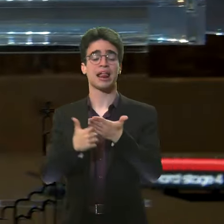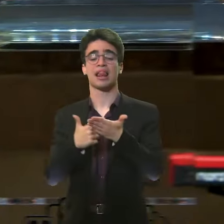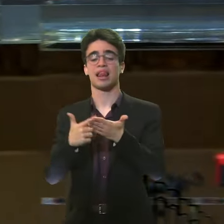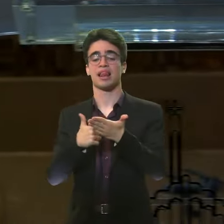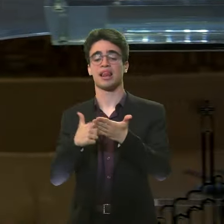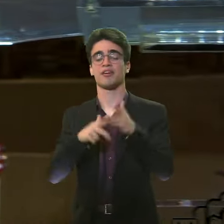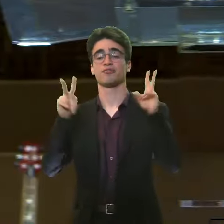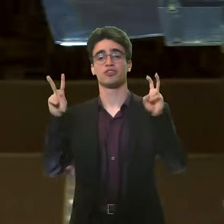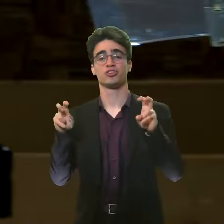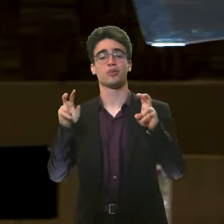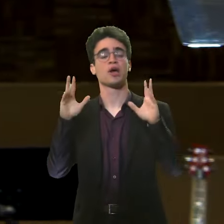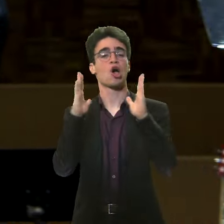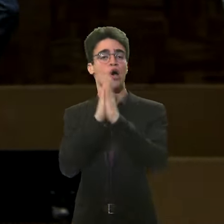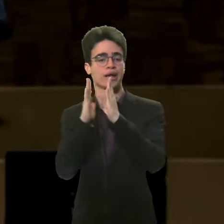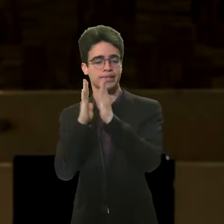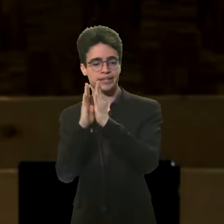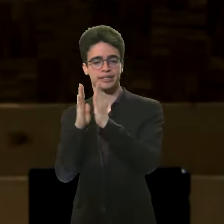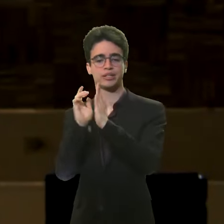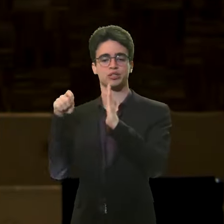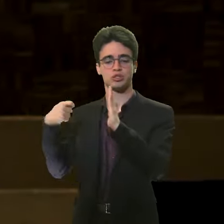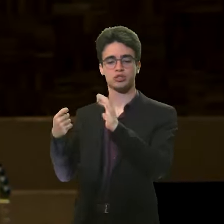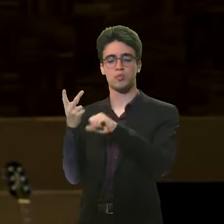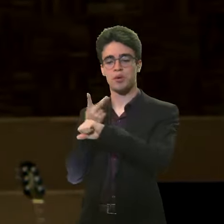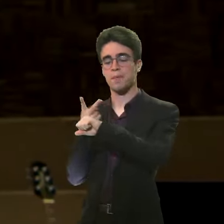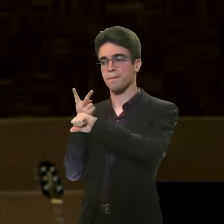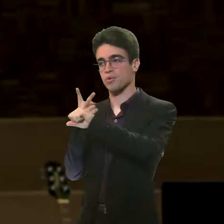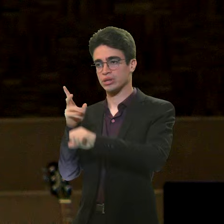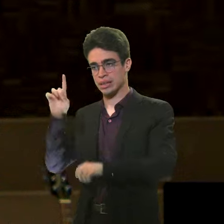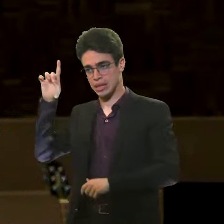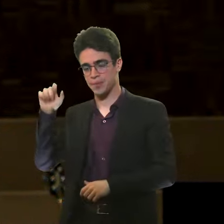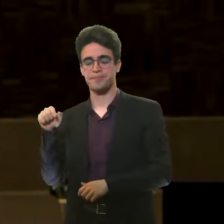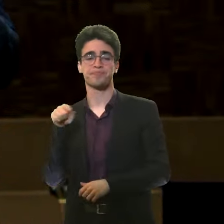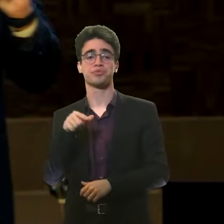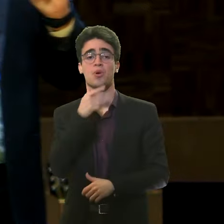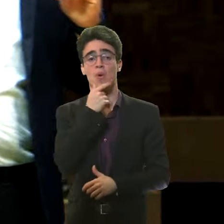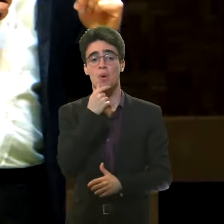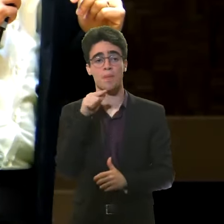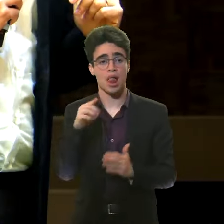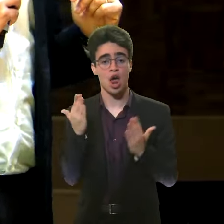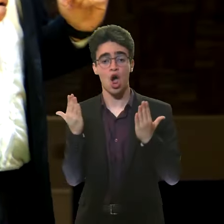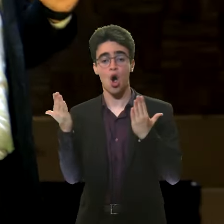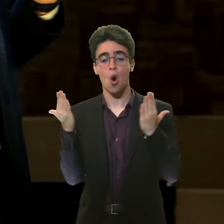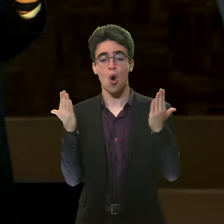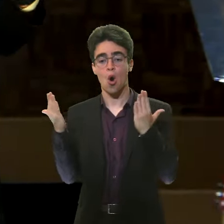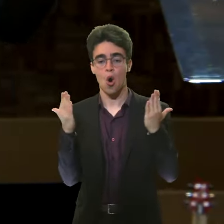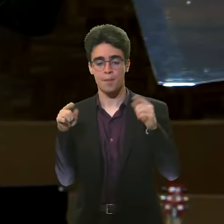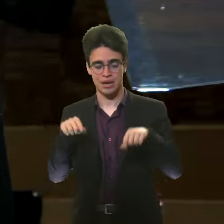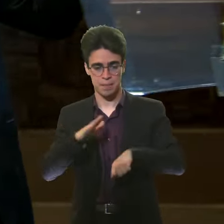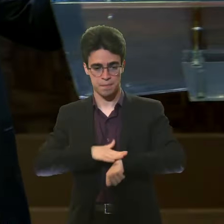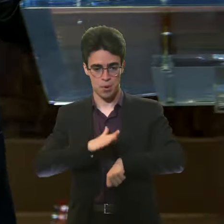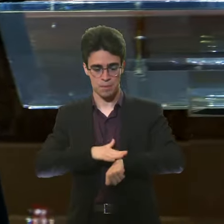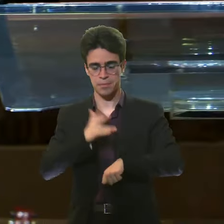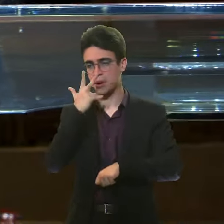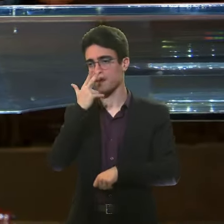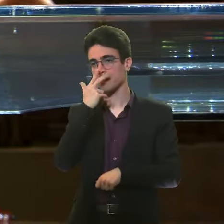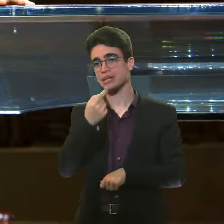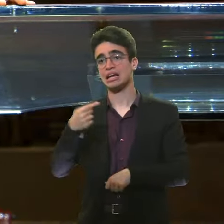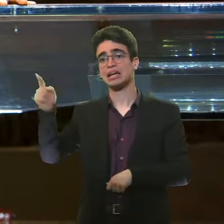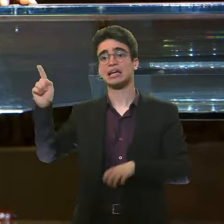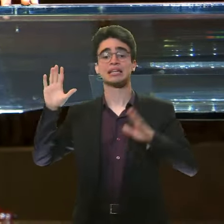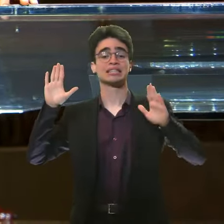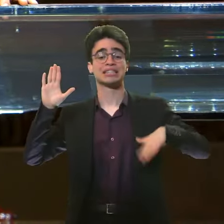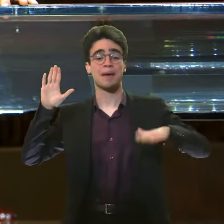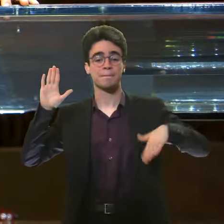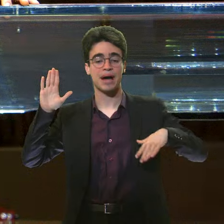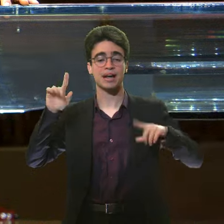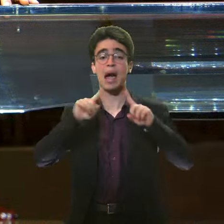sobre oração, sobre busca pelo Senhor, e ele comparava esses momentos como as idas na praia sem sol. Você